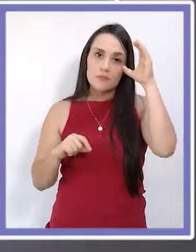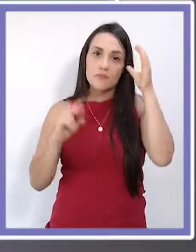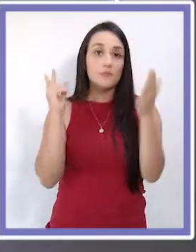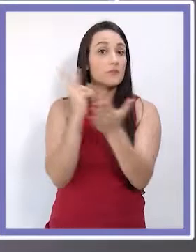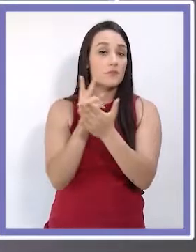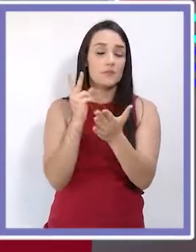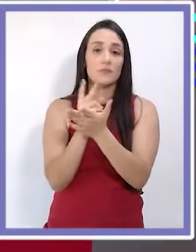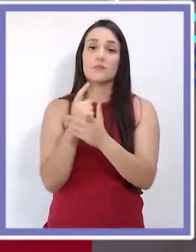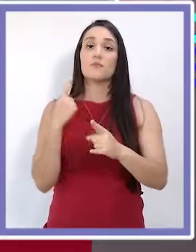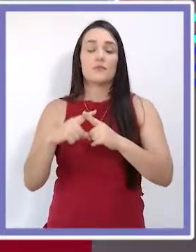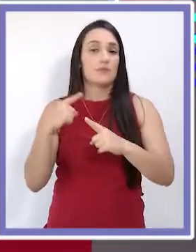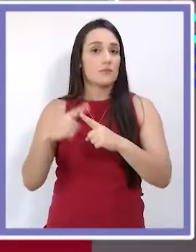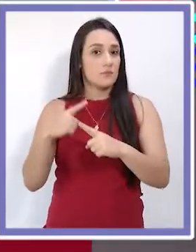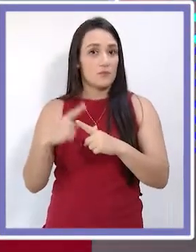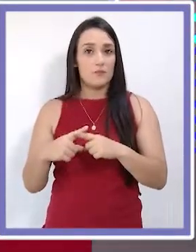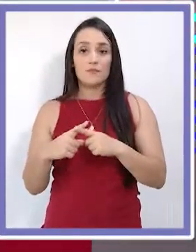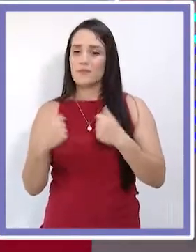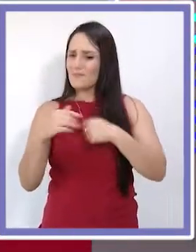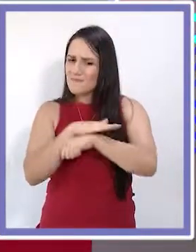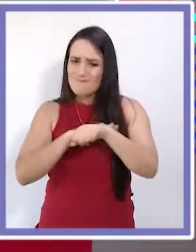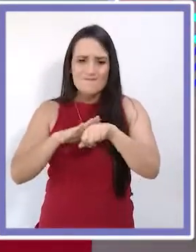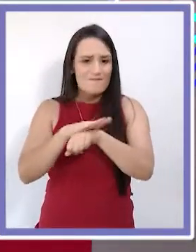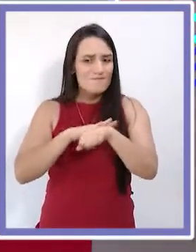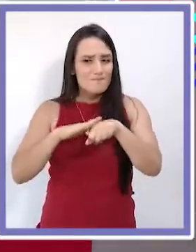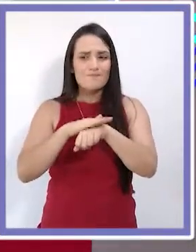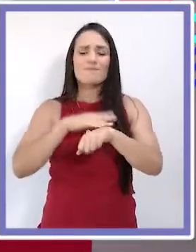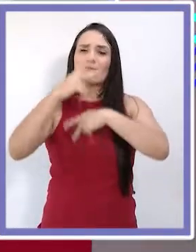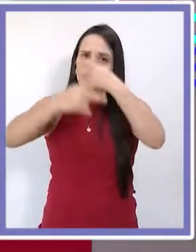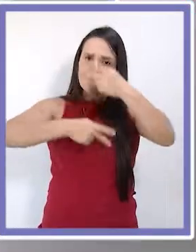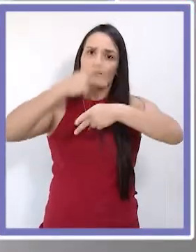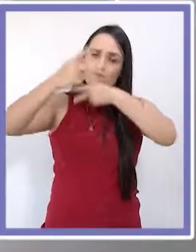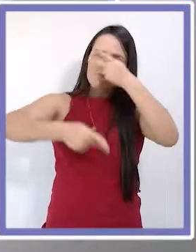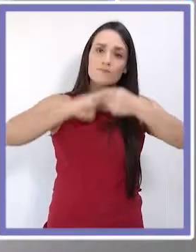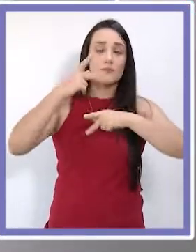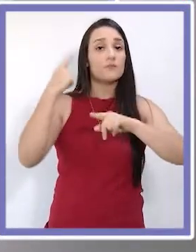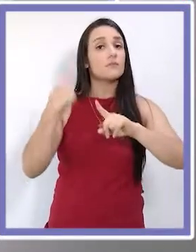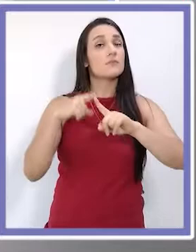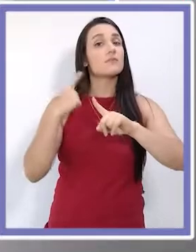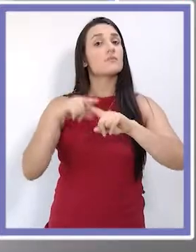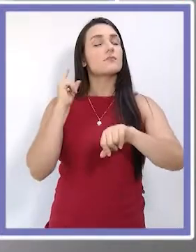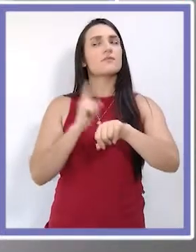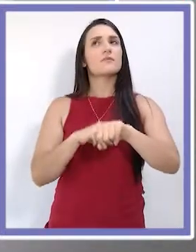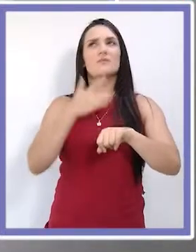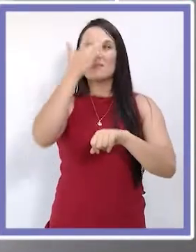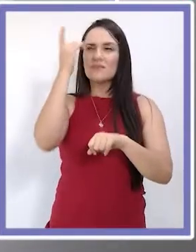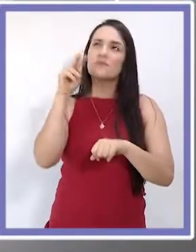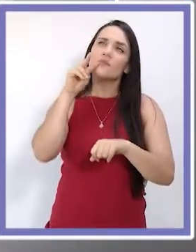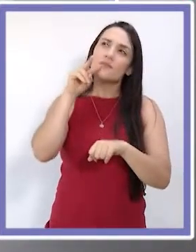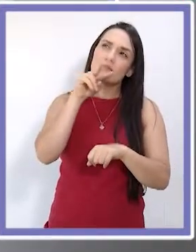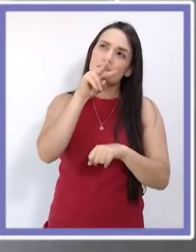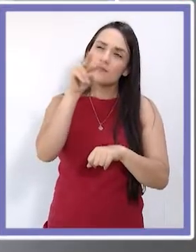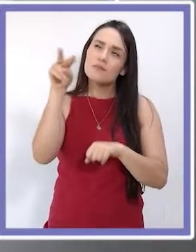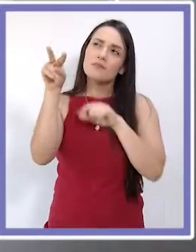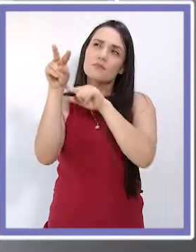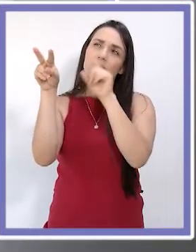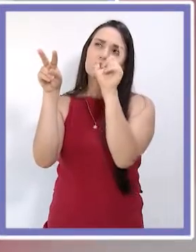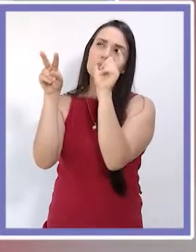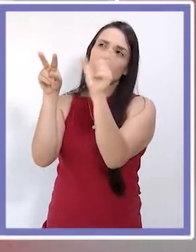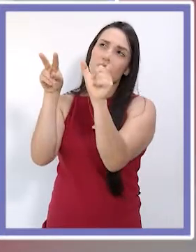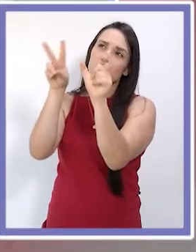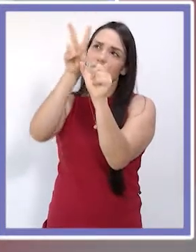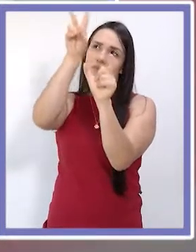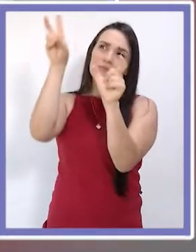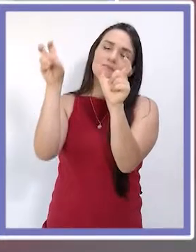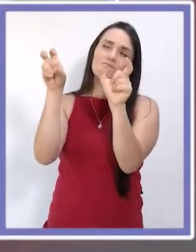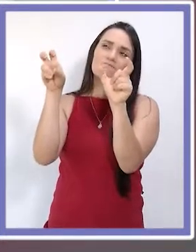conscientização contínua, porque é mudar um hábito, é mudar um sentimento, né? É